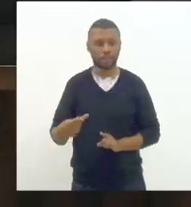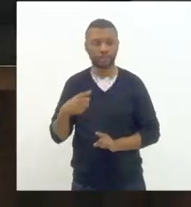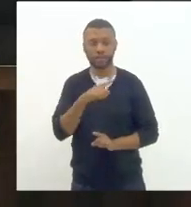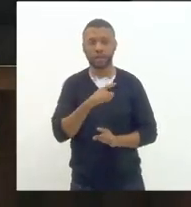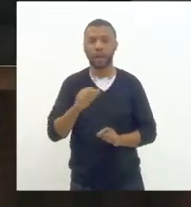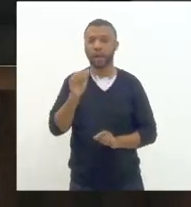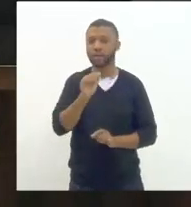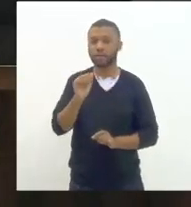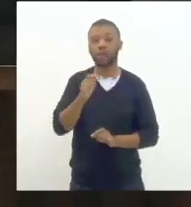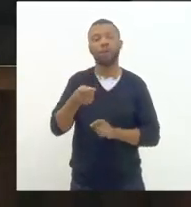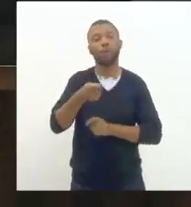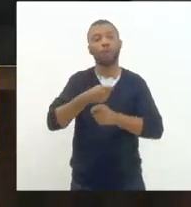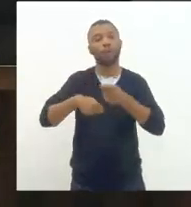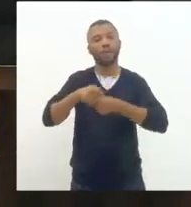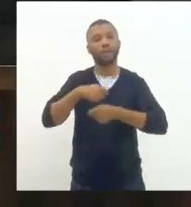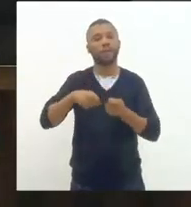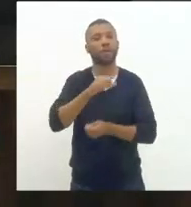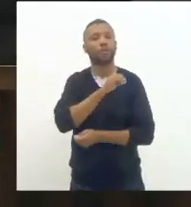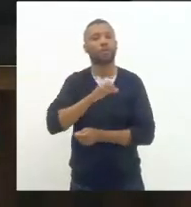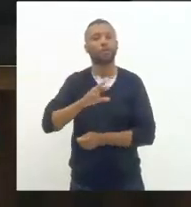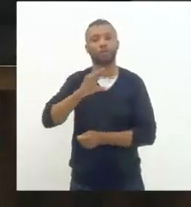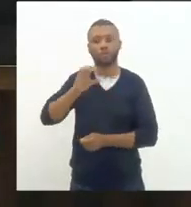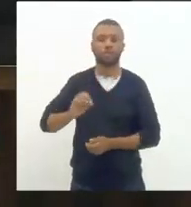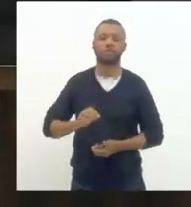da Associação Comercial do Rio de Janeiro.